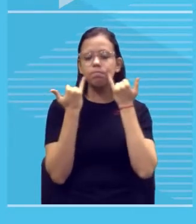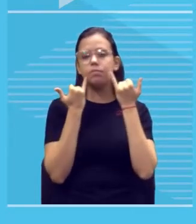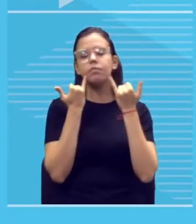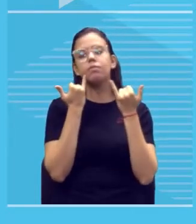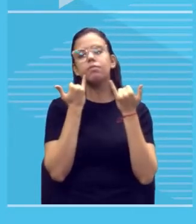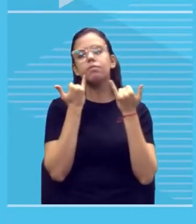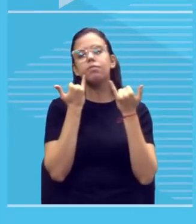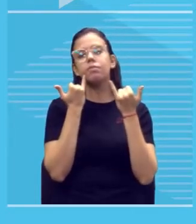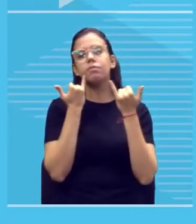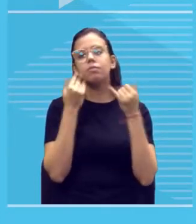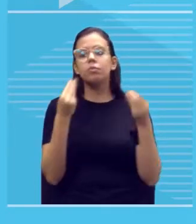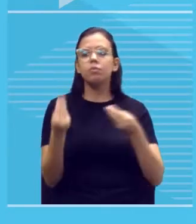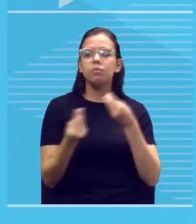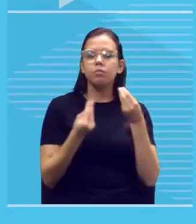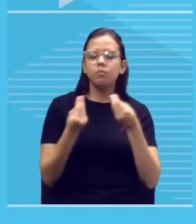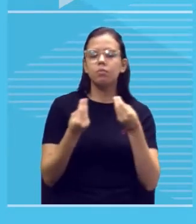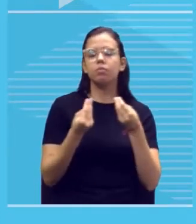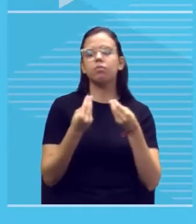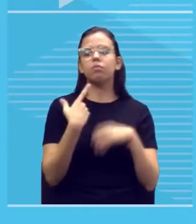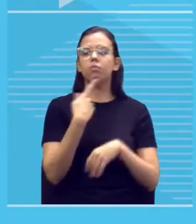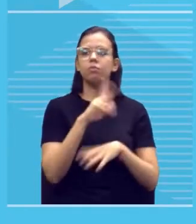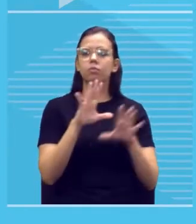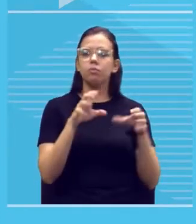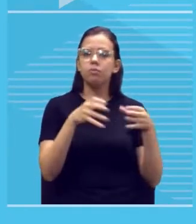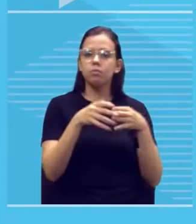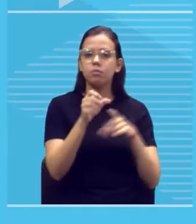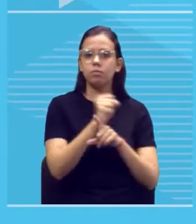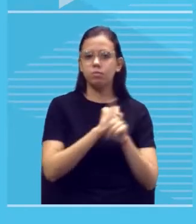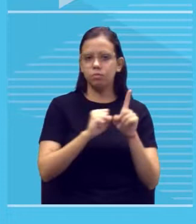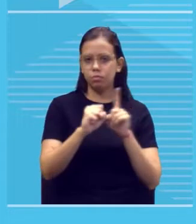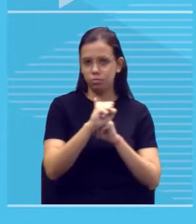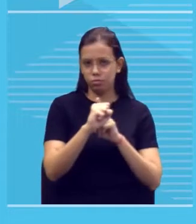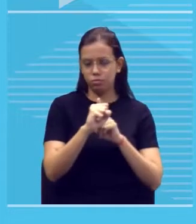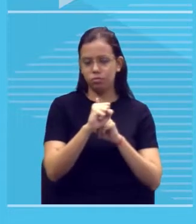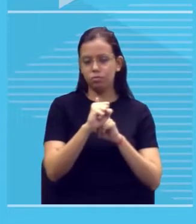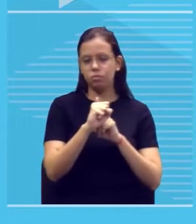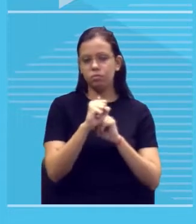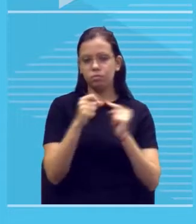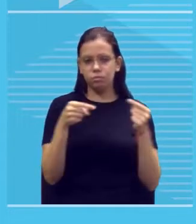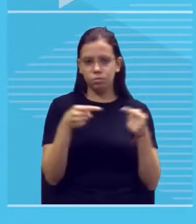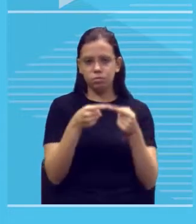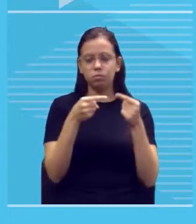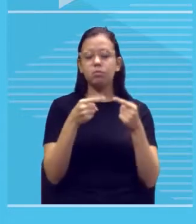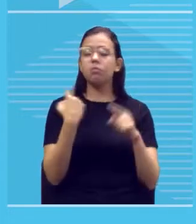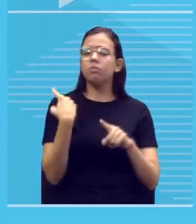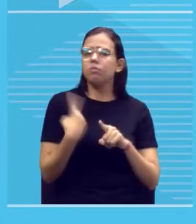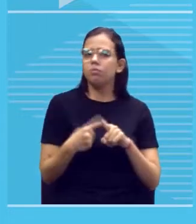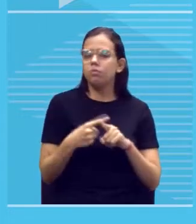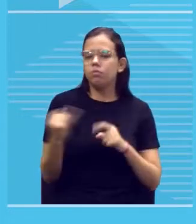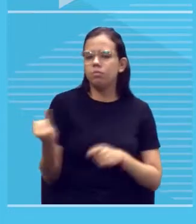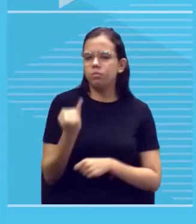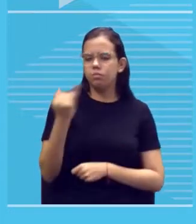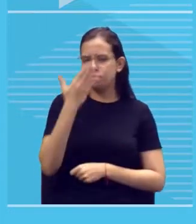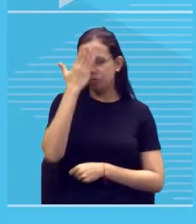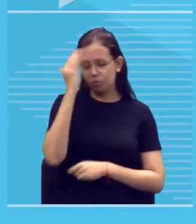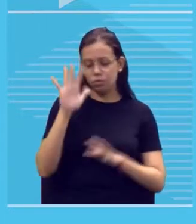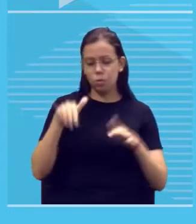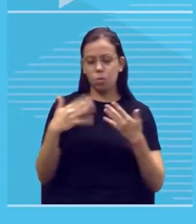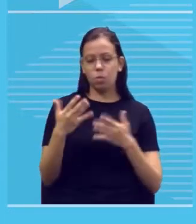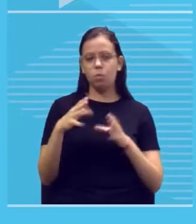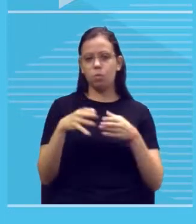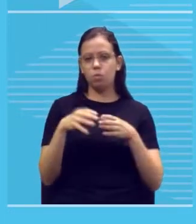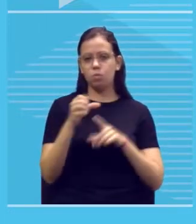em Que classes Em que classe elas estão para que isso por que que é importante você saber que classe você